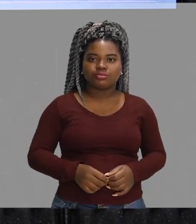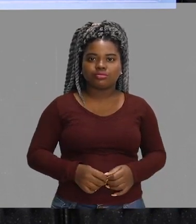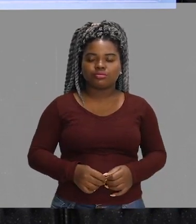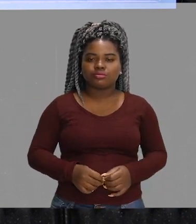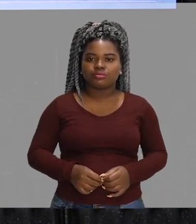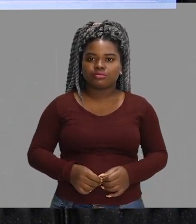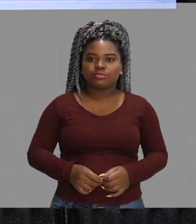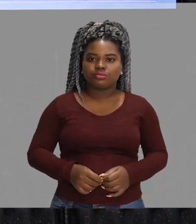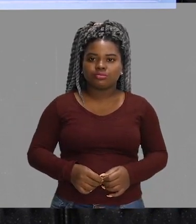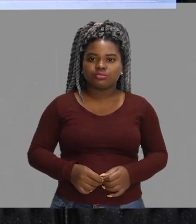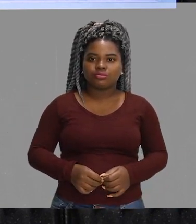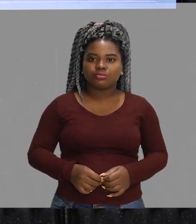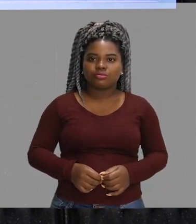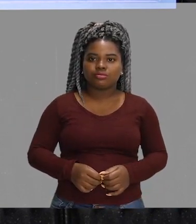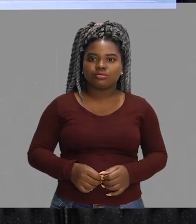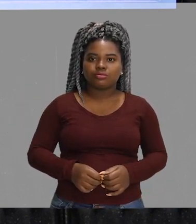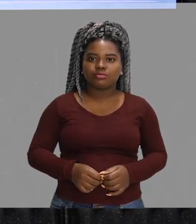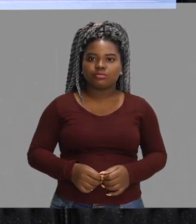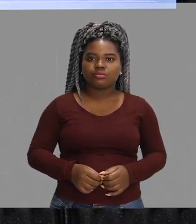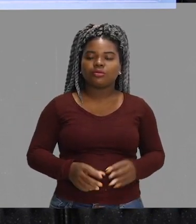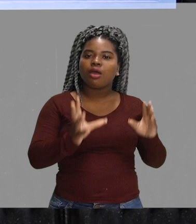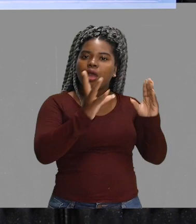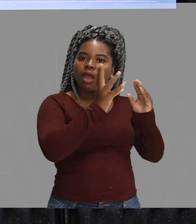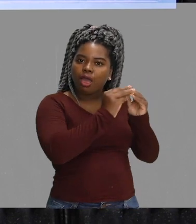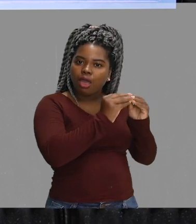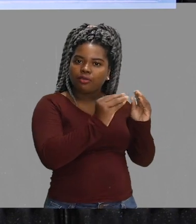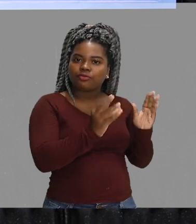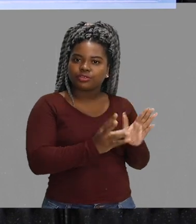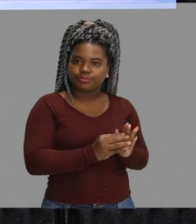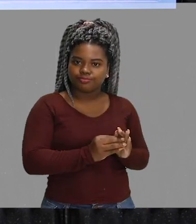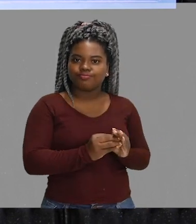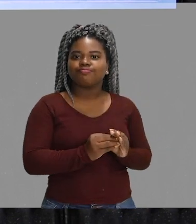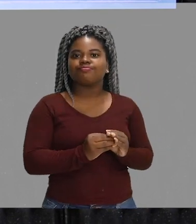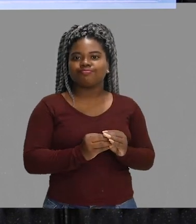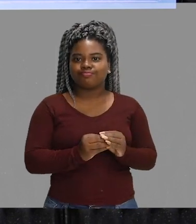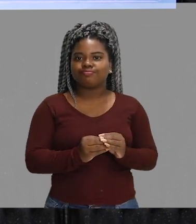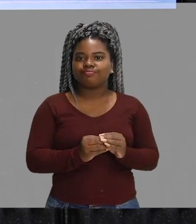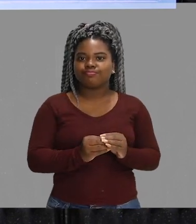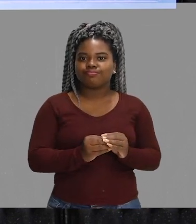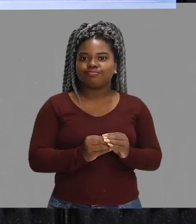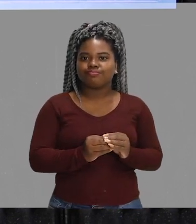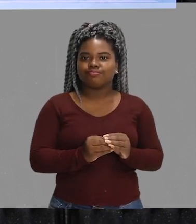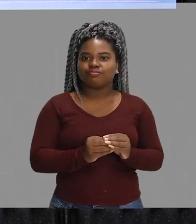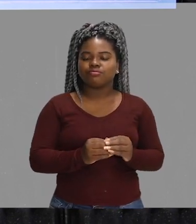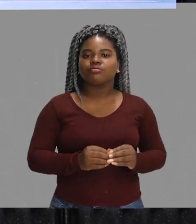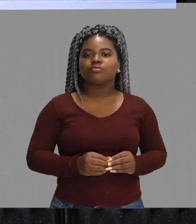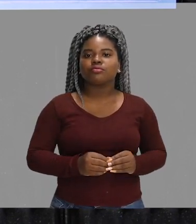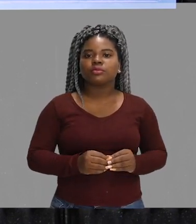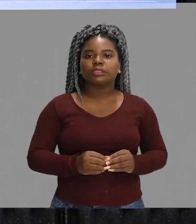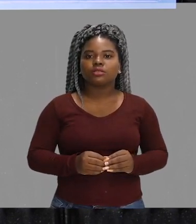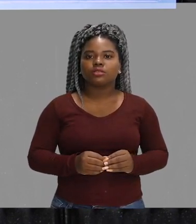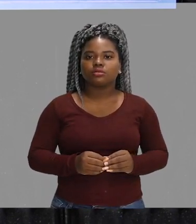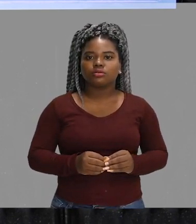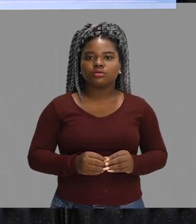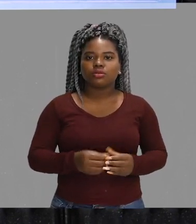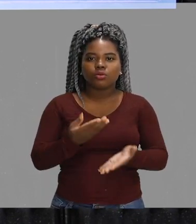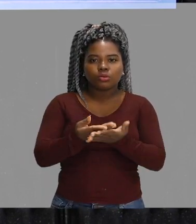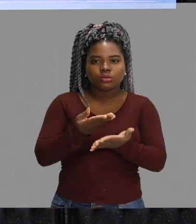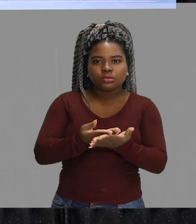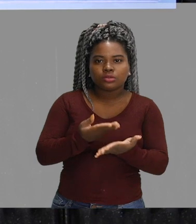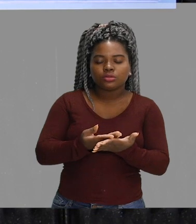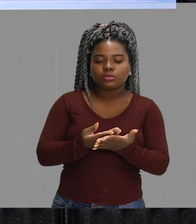dizer não, são os não metais. Então, eles vão apresentar características contrárias dos metais. Por exemplo, os ametais não